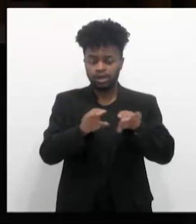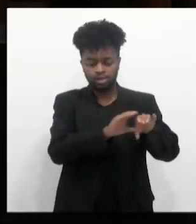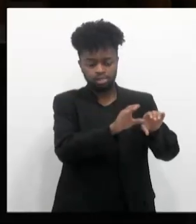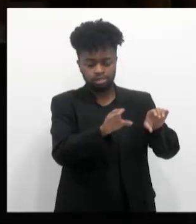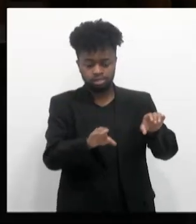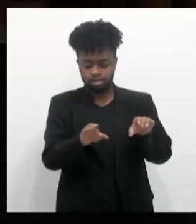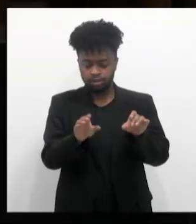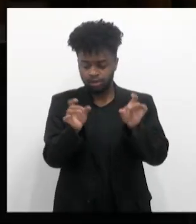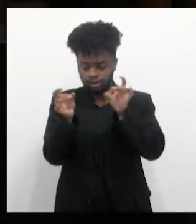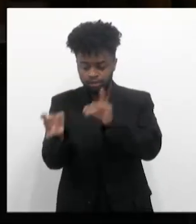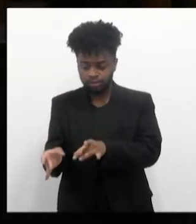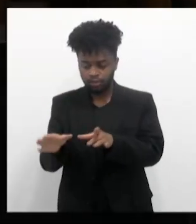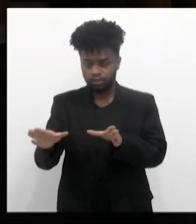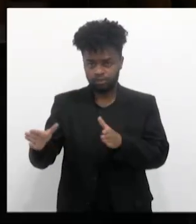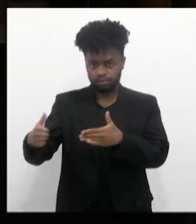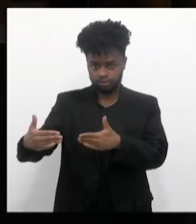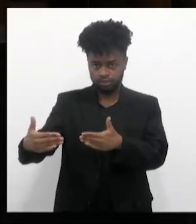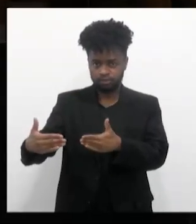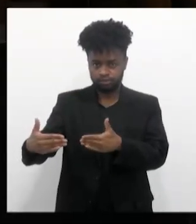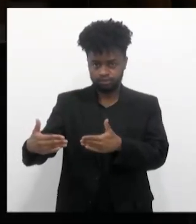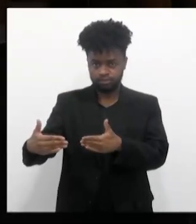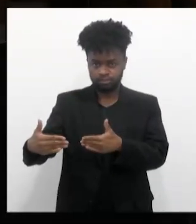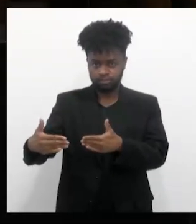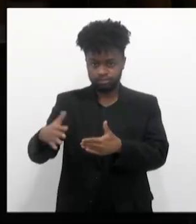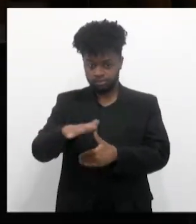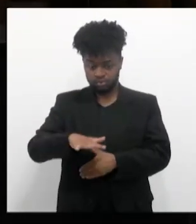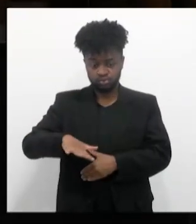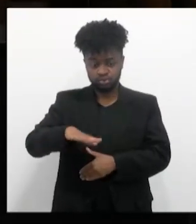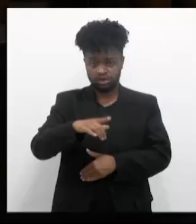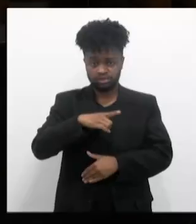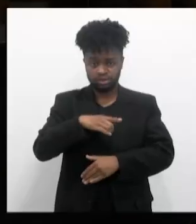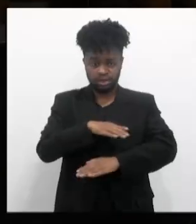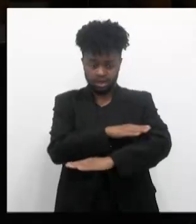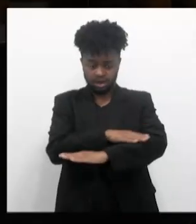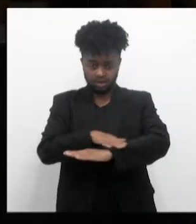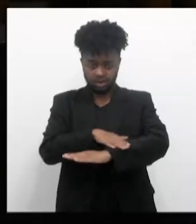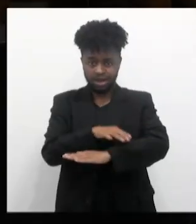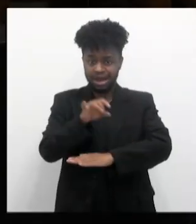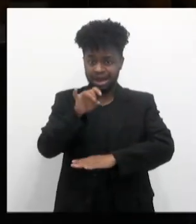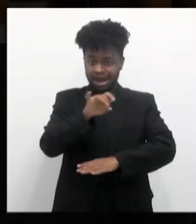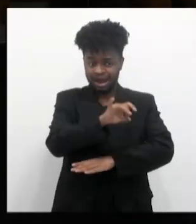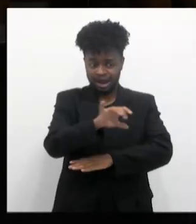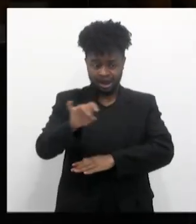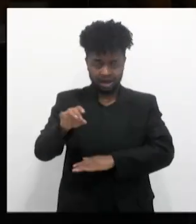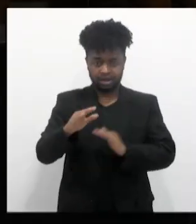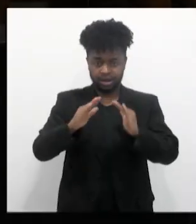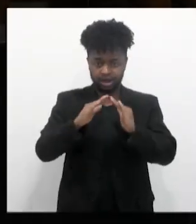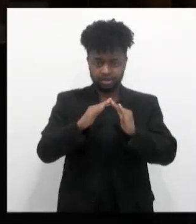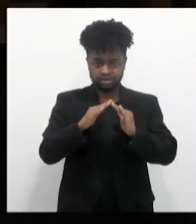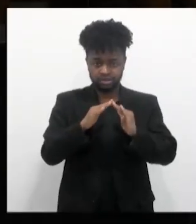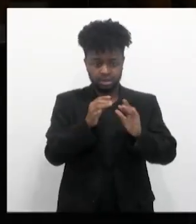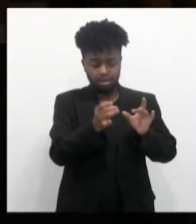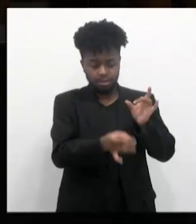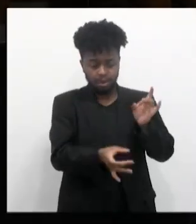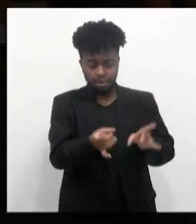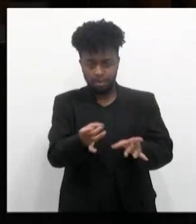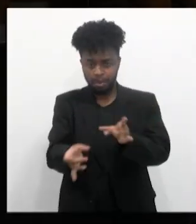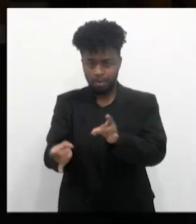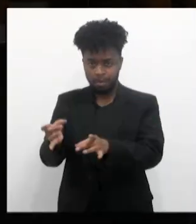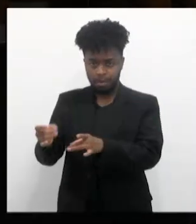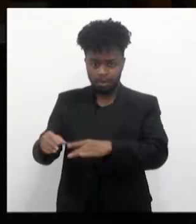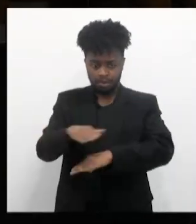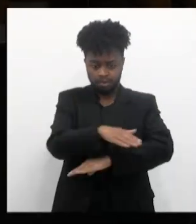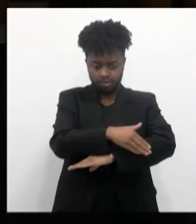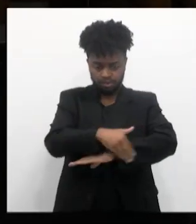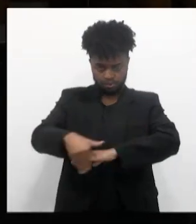corre, em geral, no passeio. E cada imóvel vem jogando nessa galeria. E essa